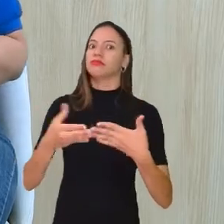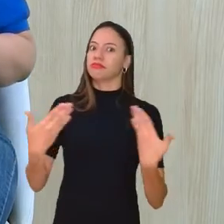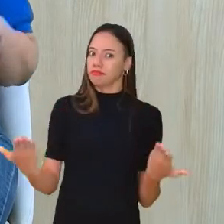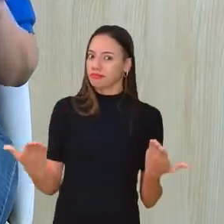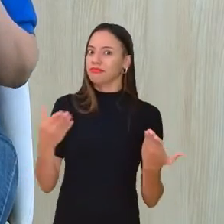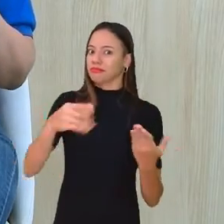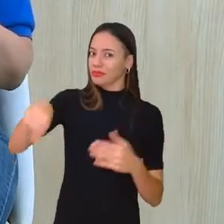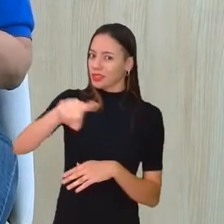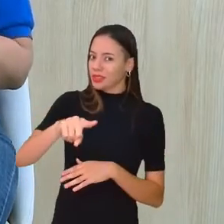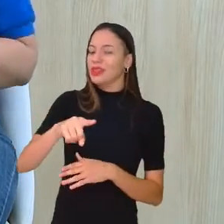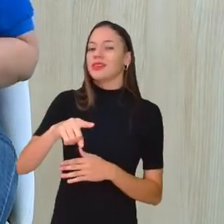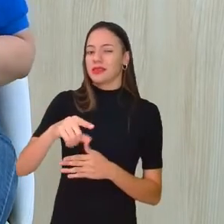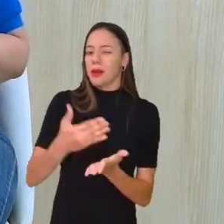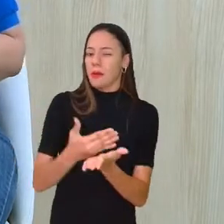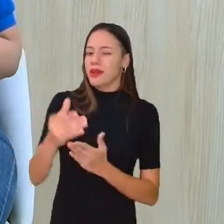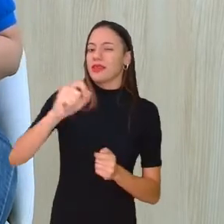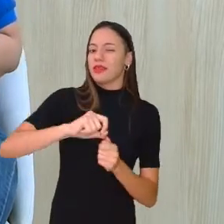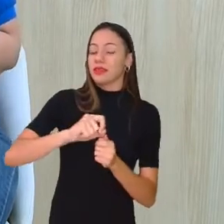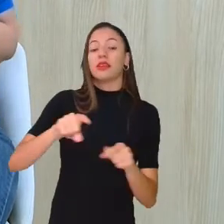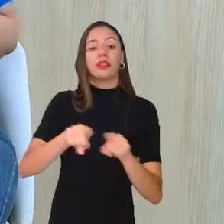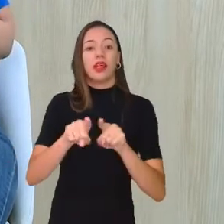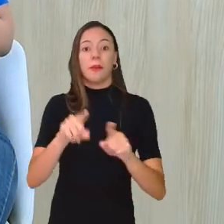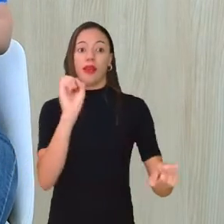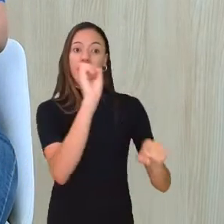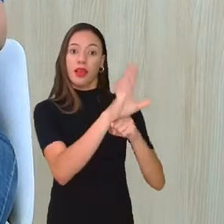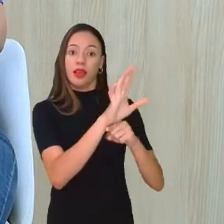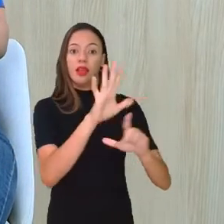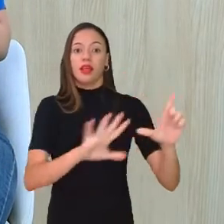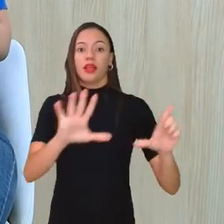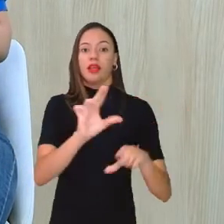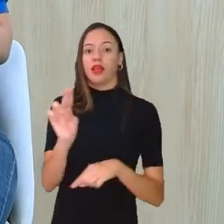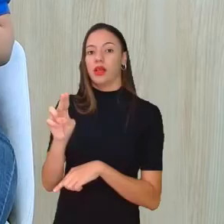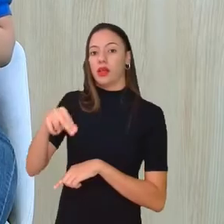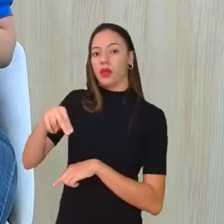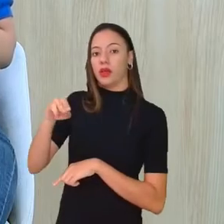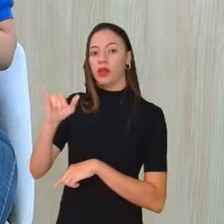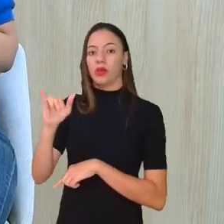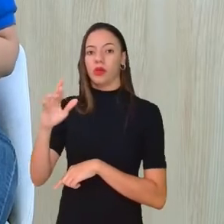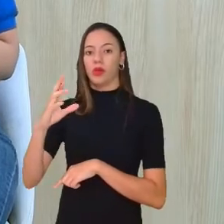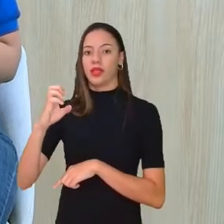E depois coloca lá na Unirec, porque a gente Exatamente. quer saber o que é que foi